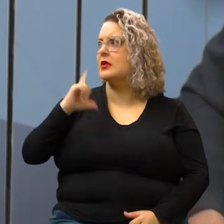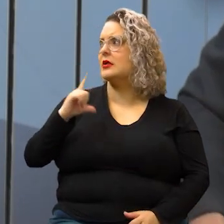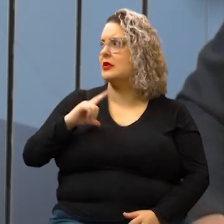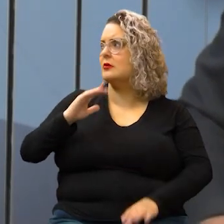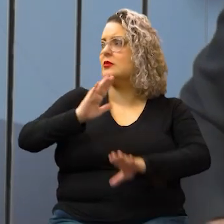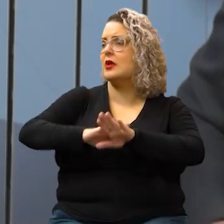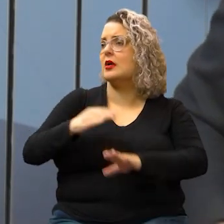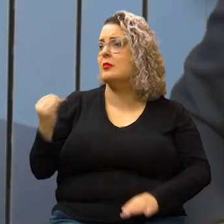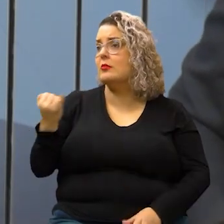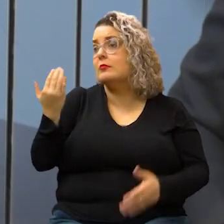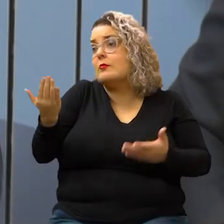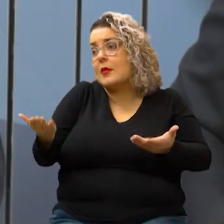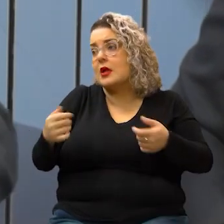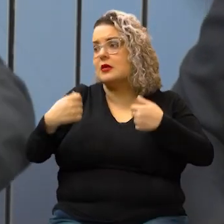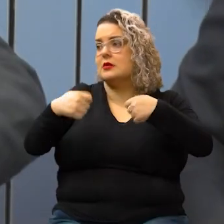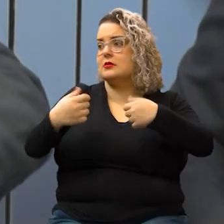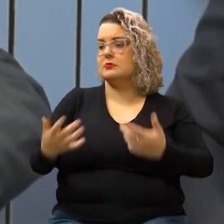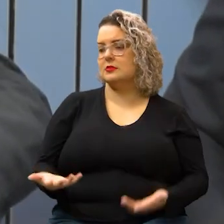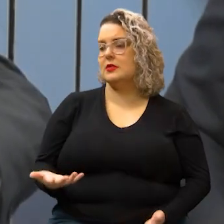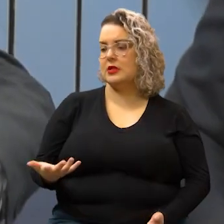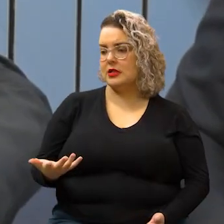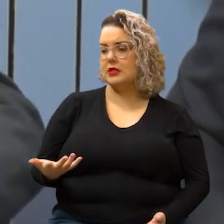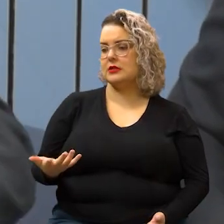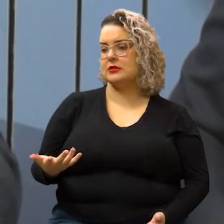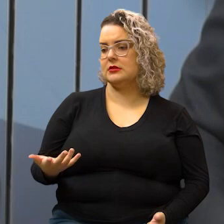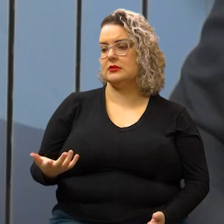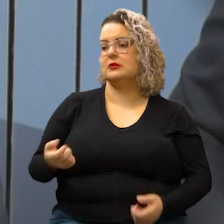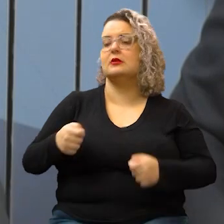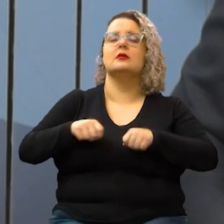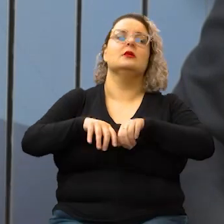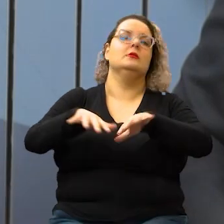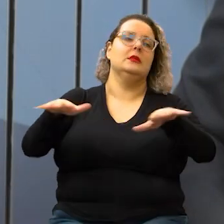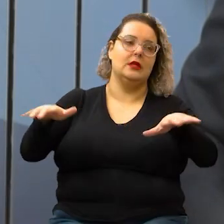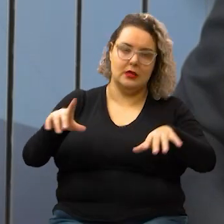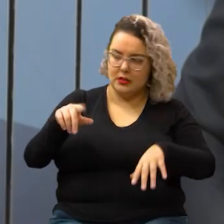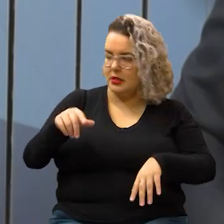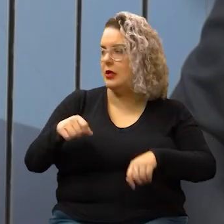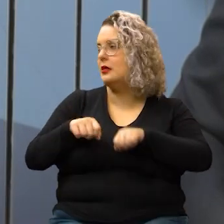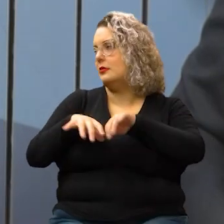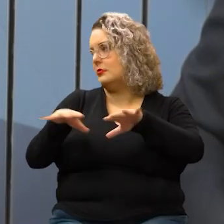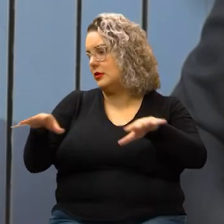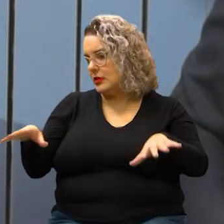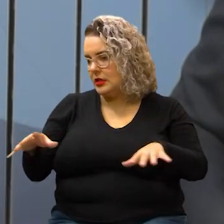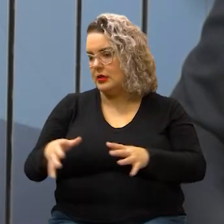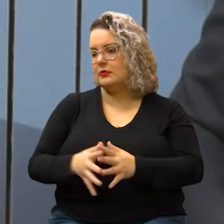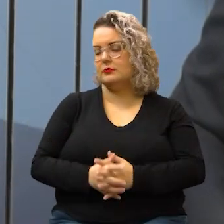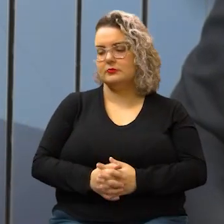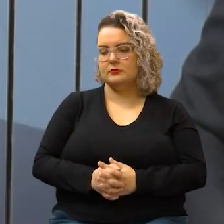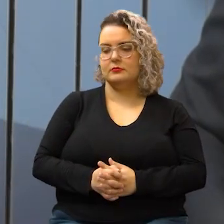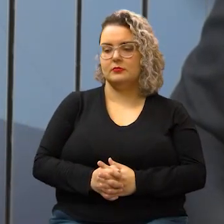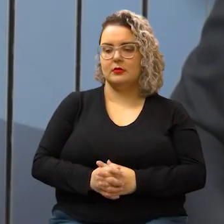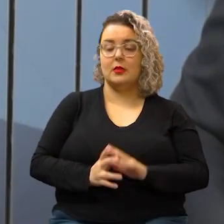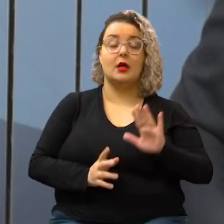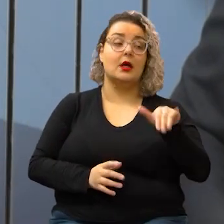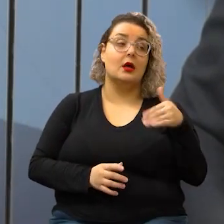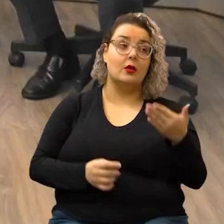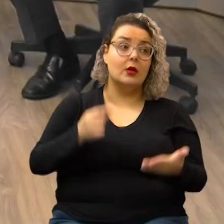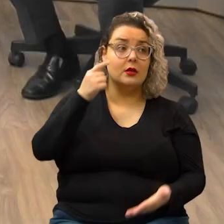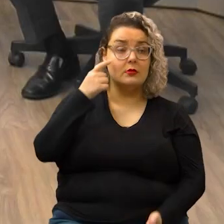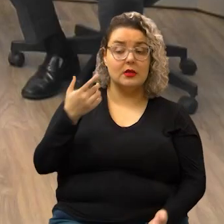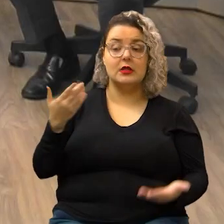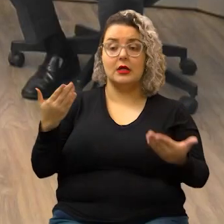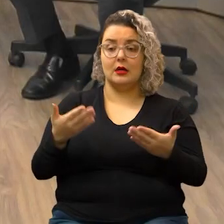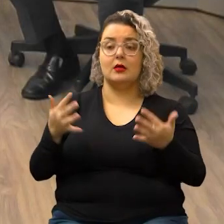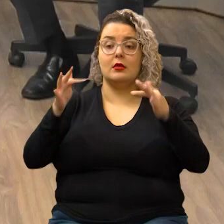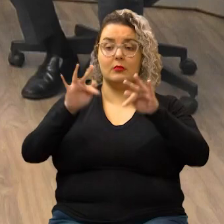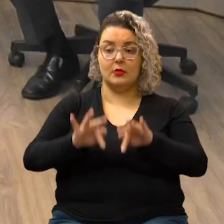importantes nesse sentido, mas a gente precisa ampliar, potencializar isso. E quando a gente pensa, então, agora